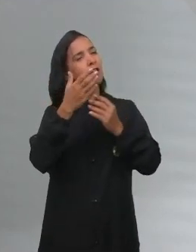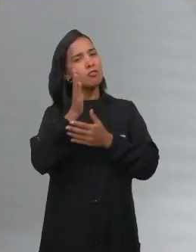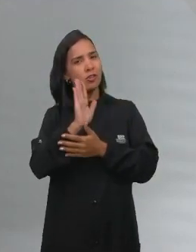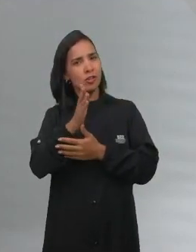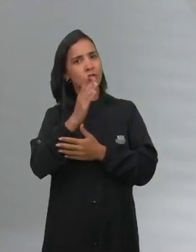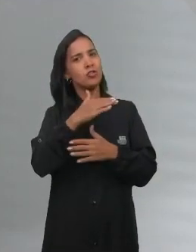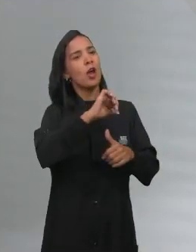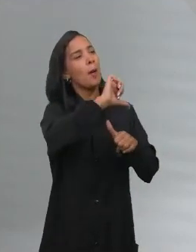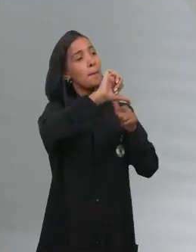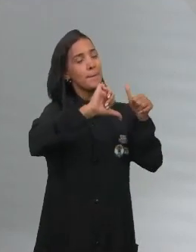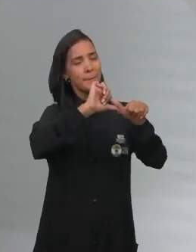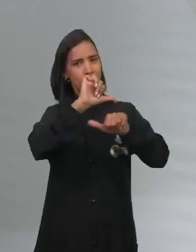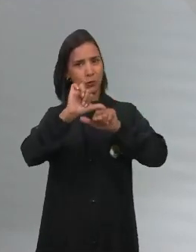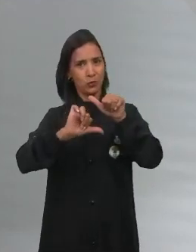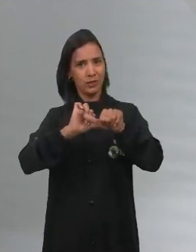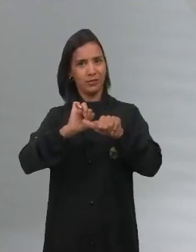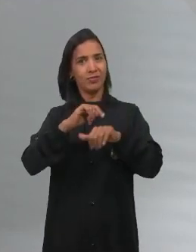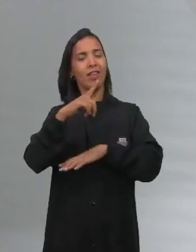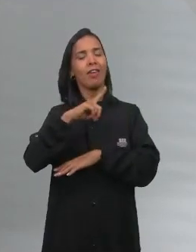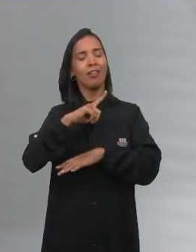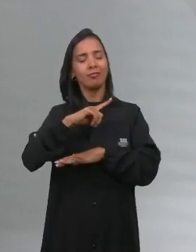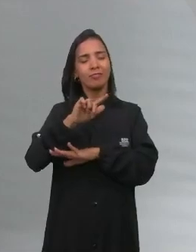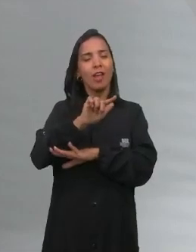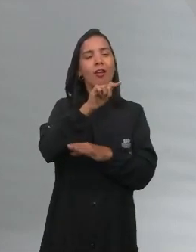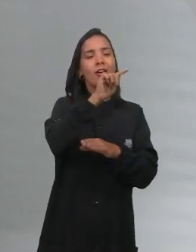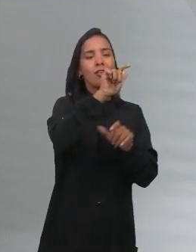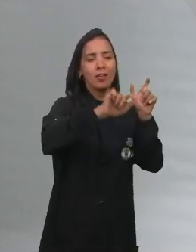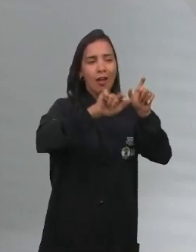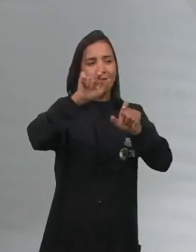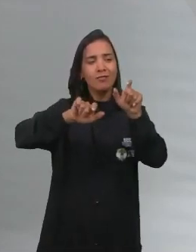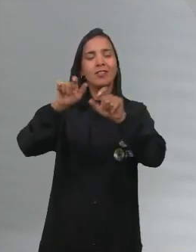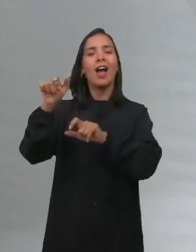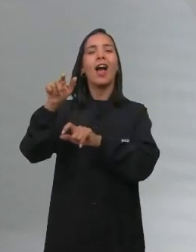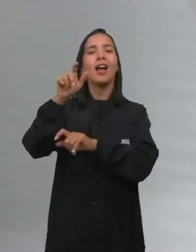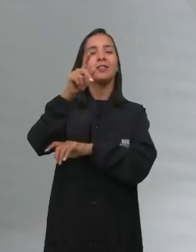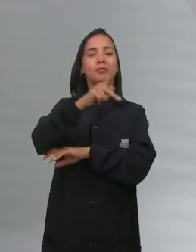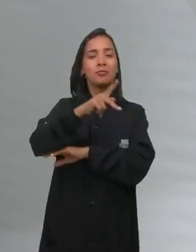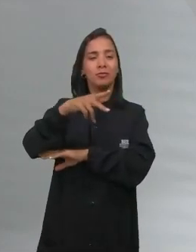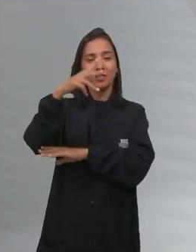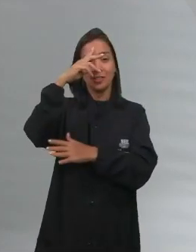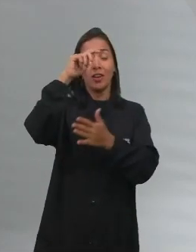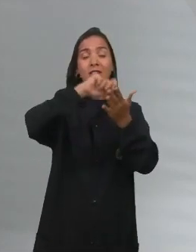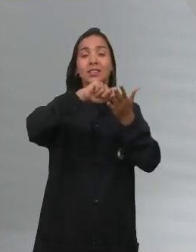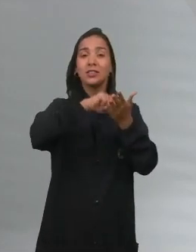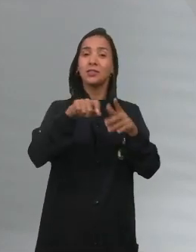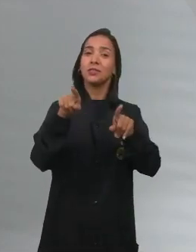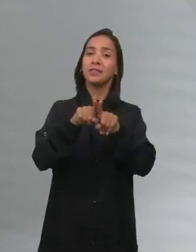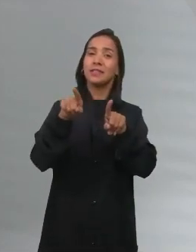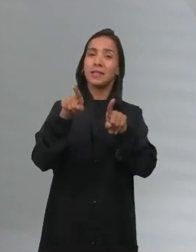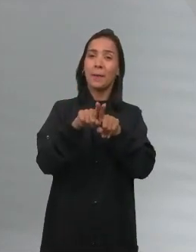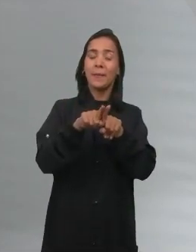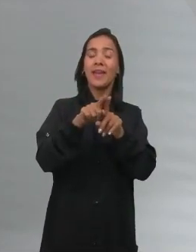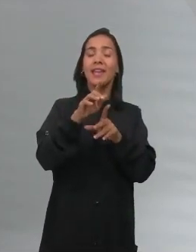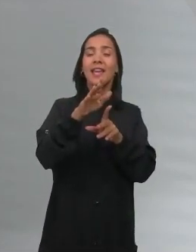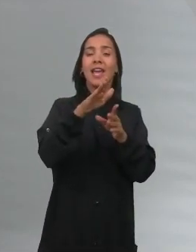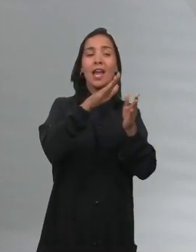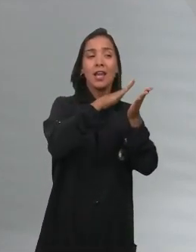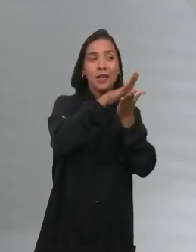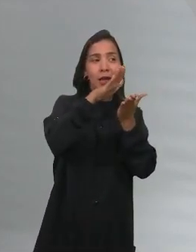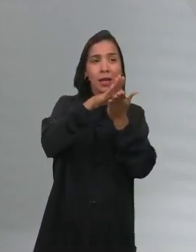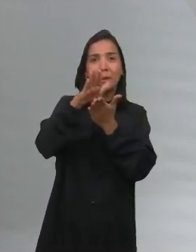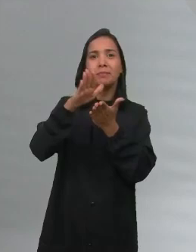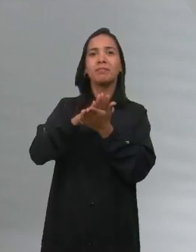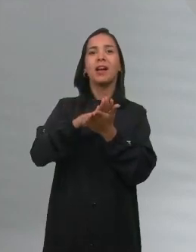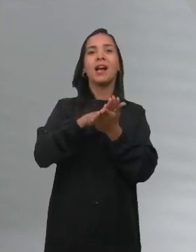outros escritores que são negros, que dão voz a esse povo e que mostram traços que não foram abordados